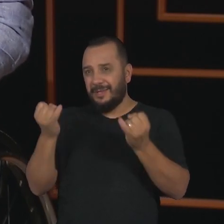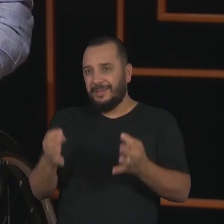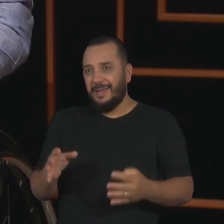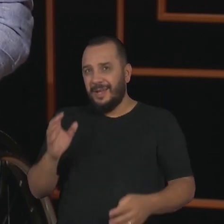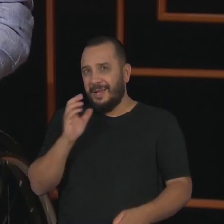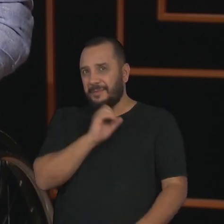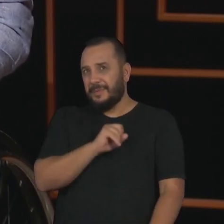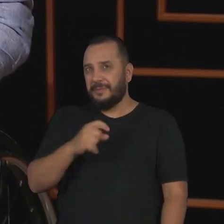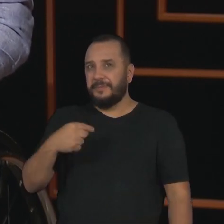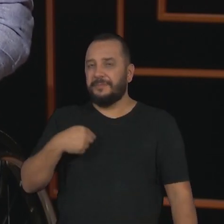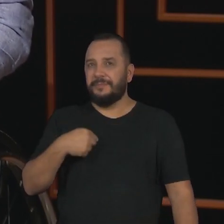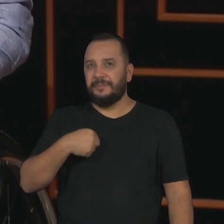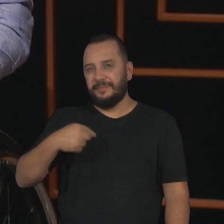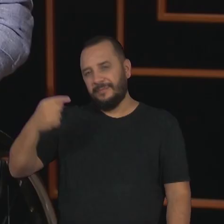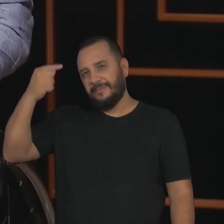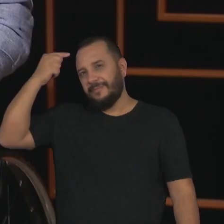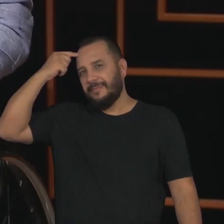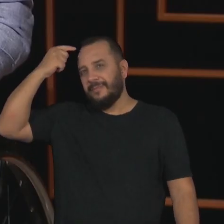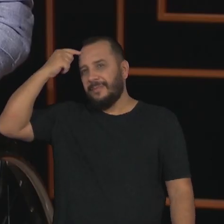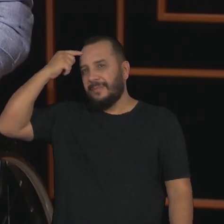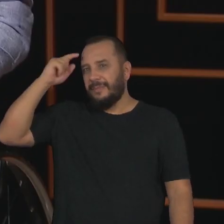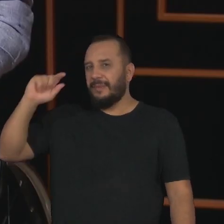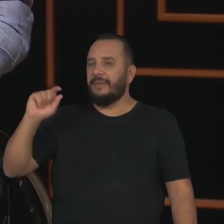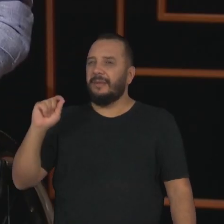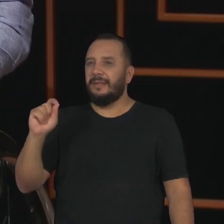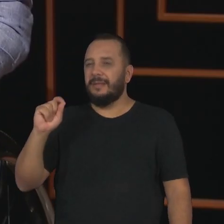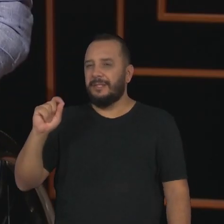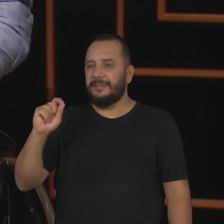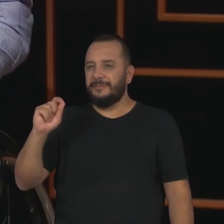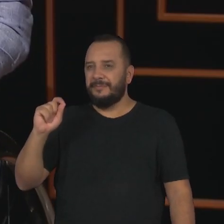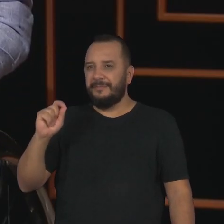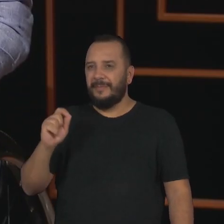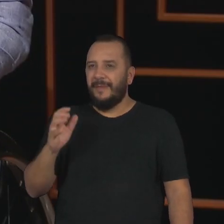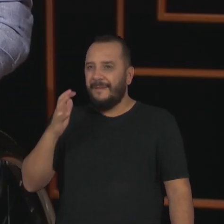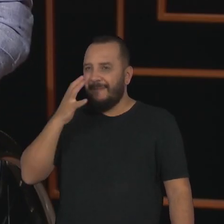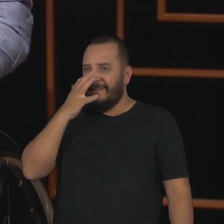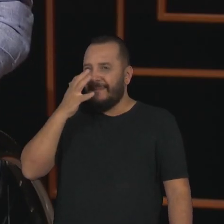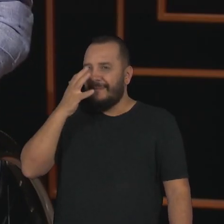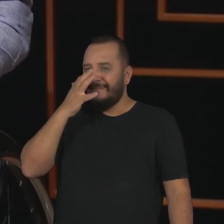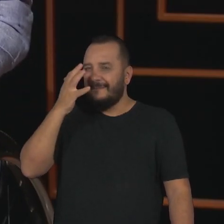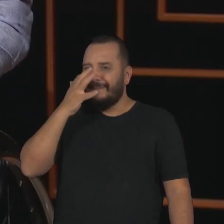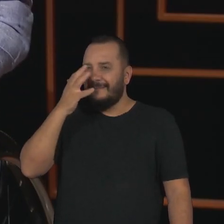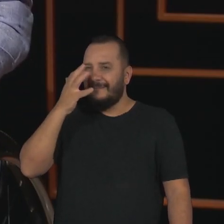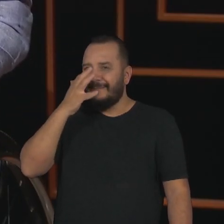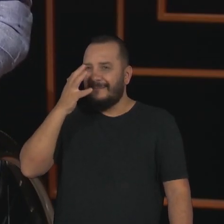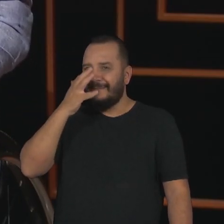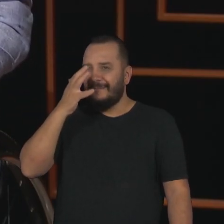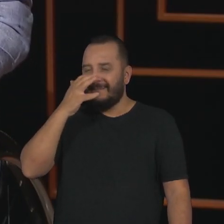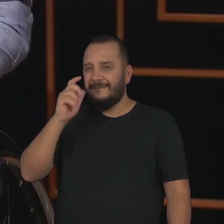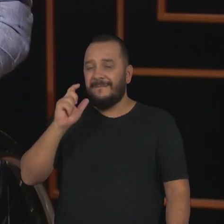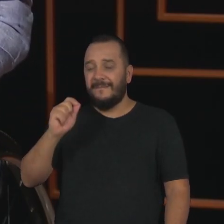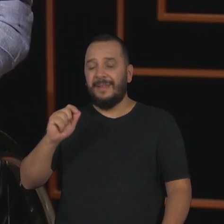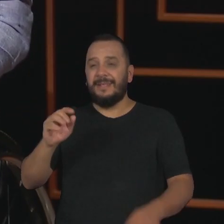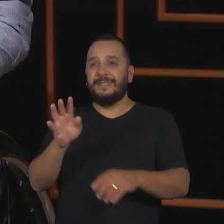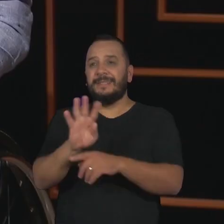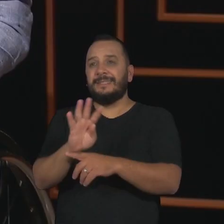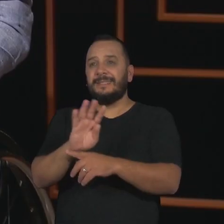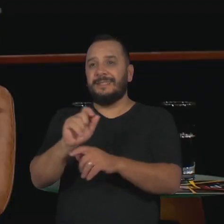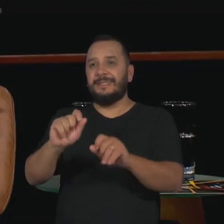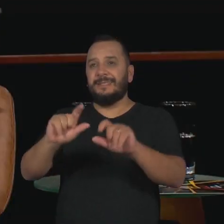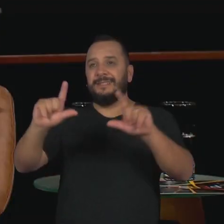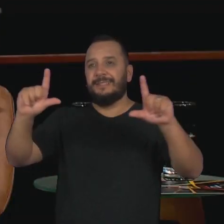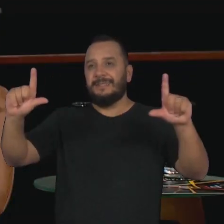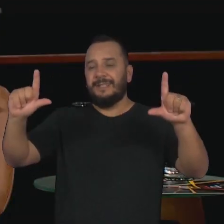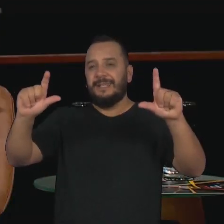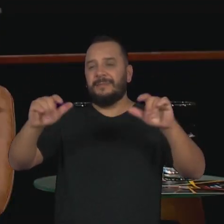Eu achava fascinante as propagandas de cinema na